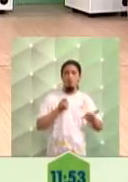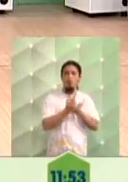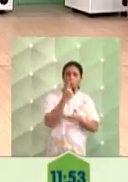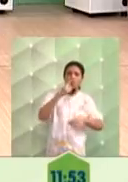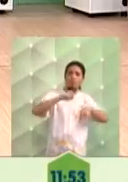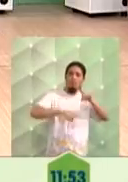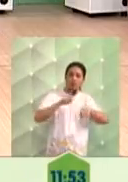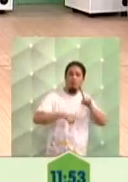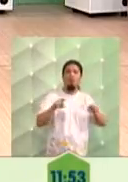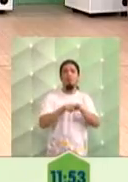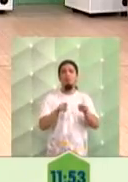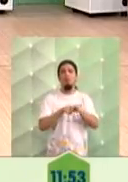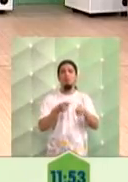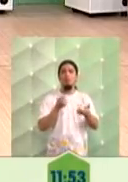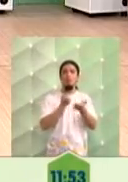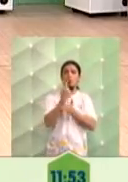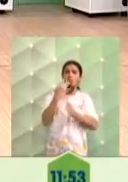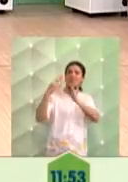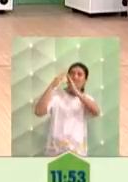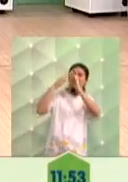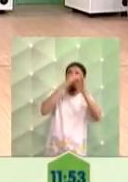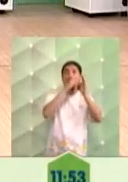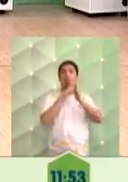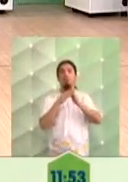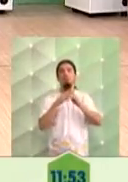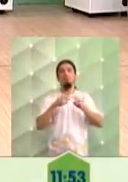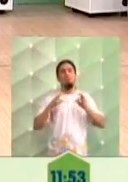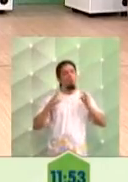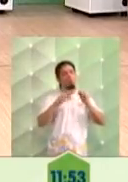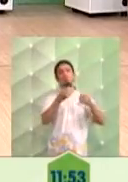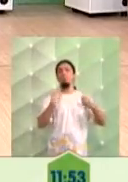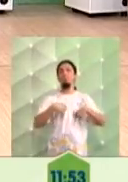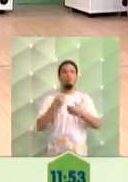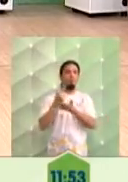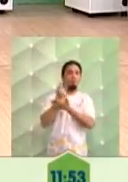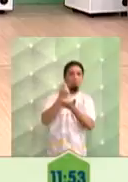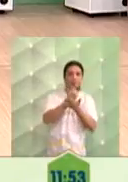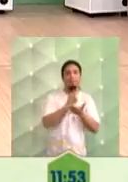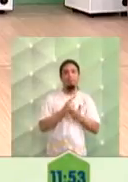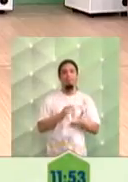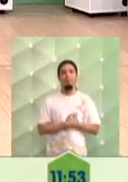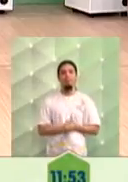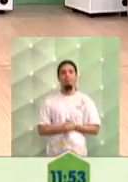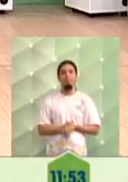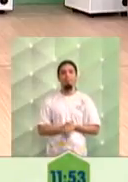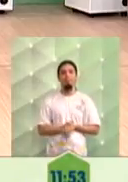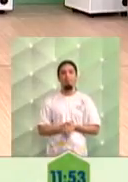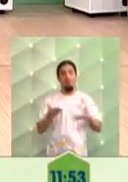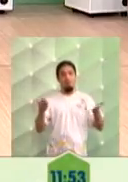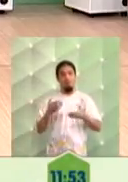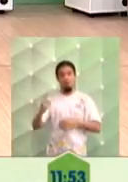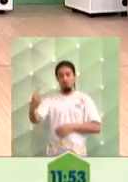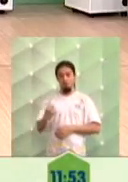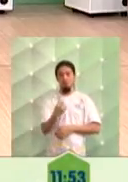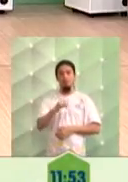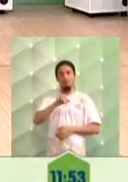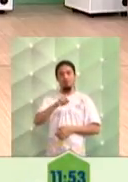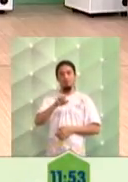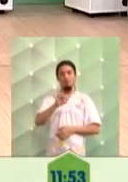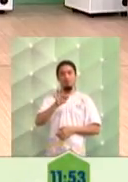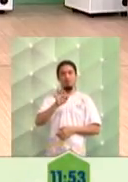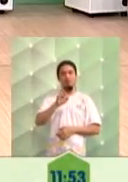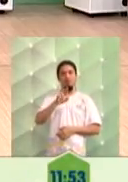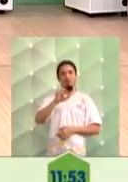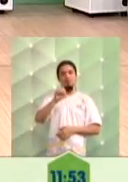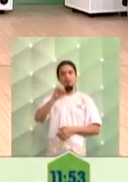para cobrir. Tem que pagar luz, tem que pagar água, tudo é gasto, tudo é gasto. Jefferson Muniz, o nosso chefe de reportagem, meu